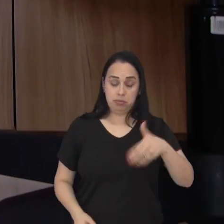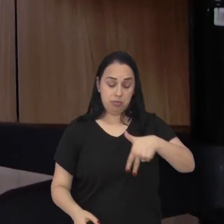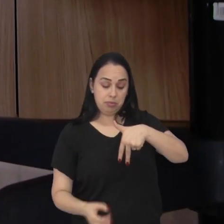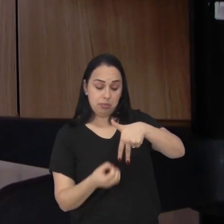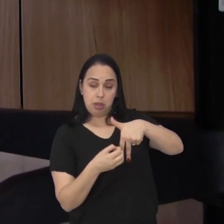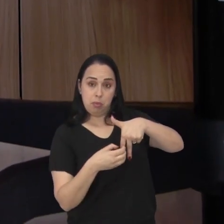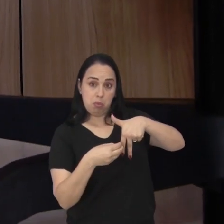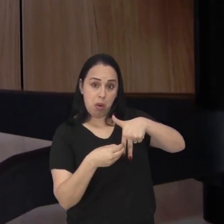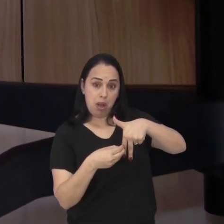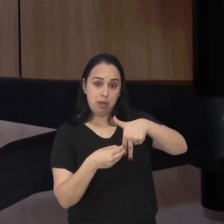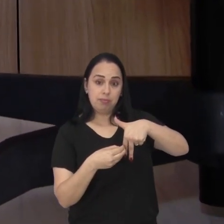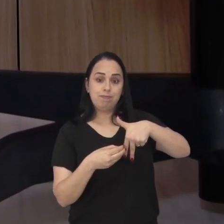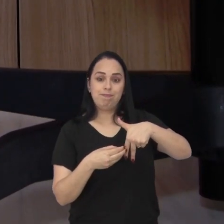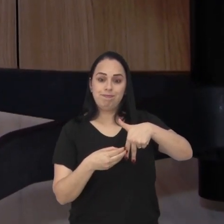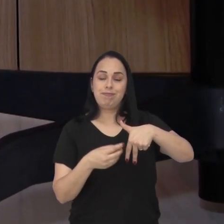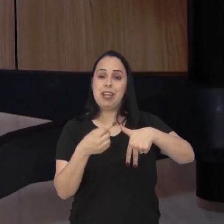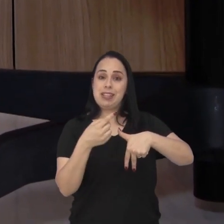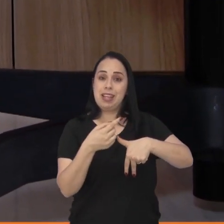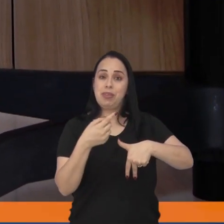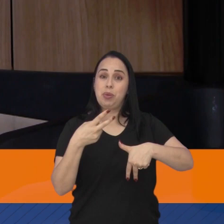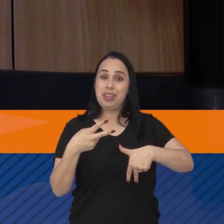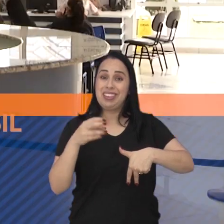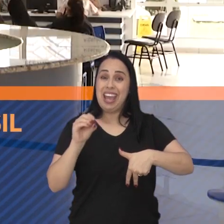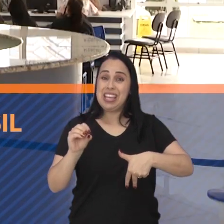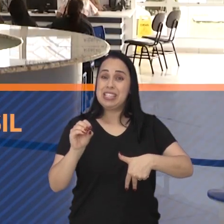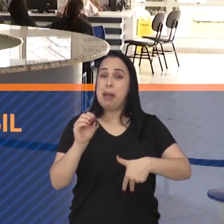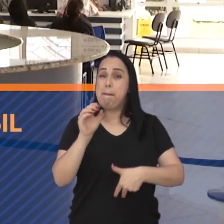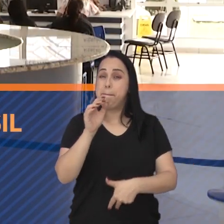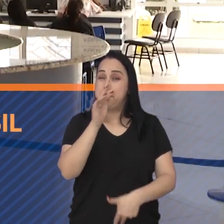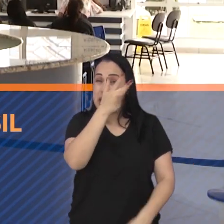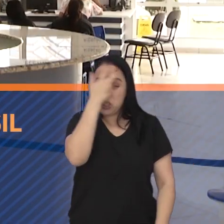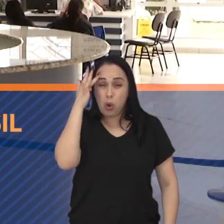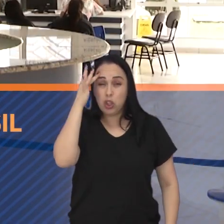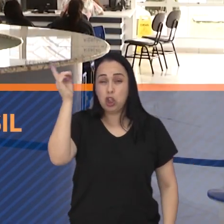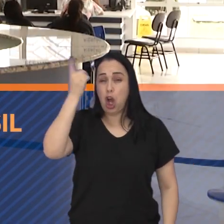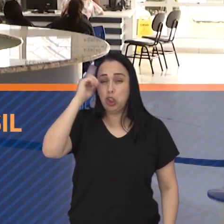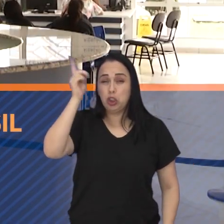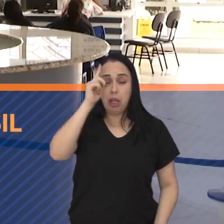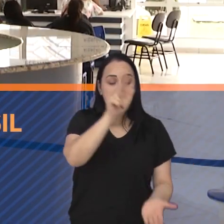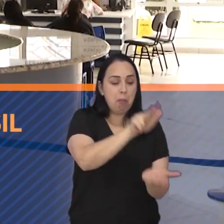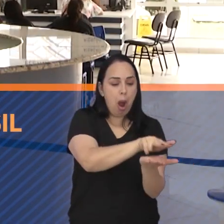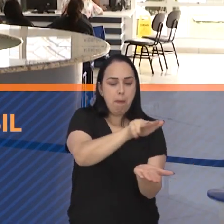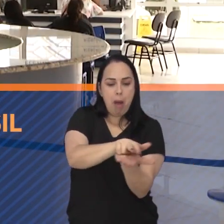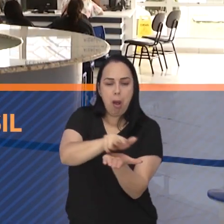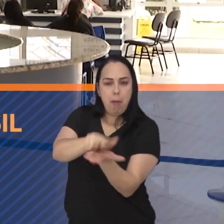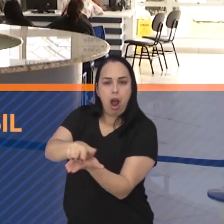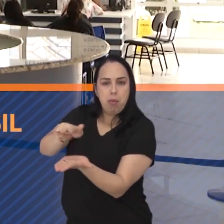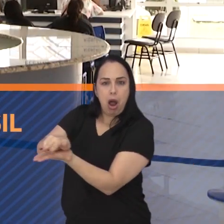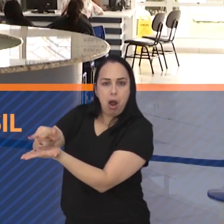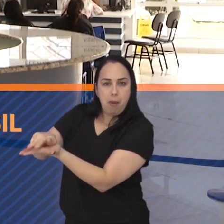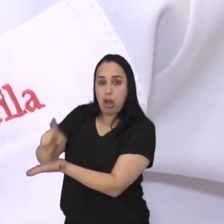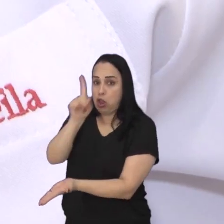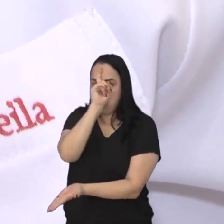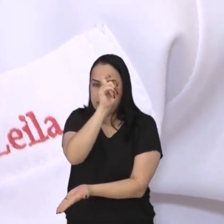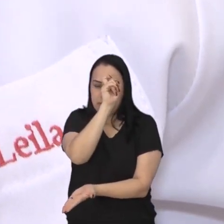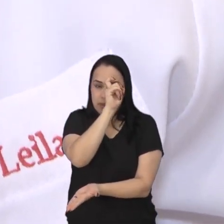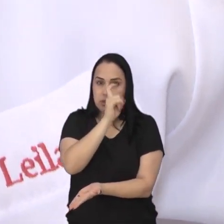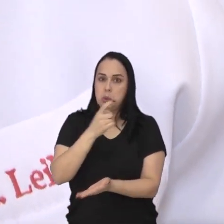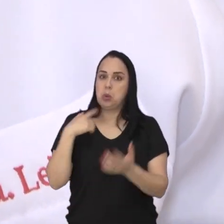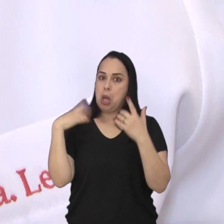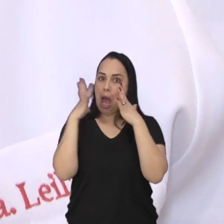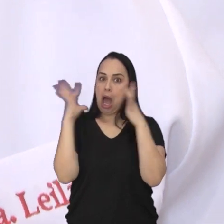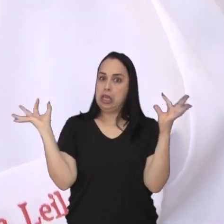a trombose venosa é responsável por mais de 110 internações diárias no Brasil. Um